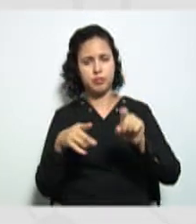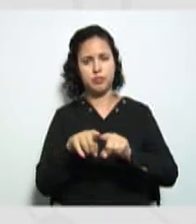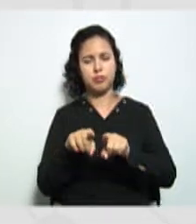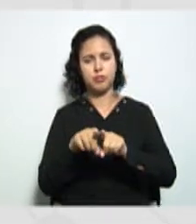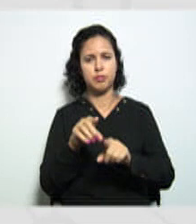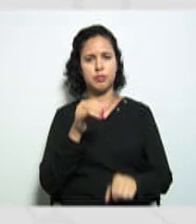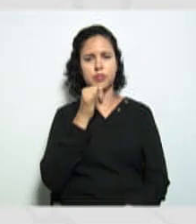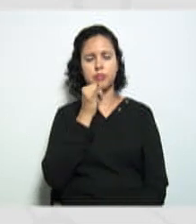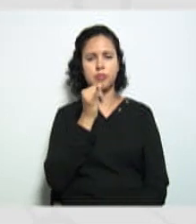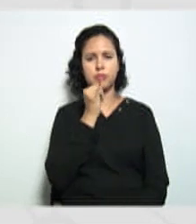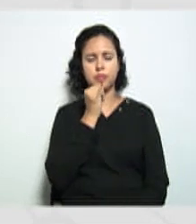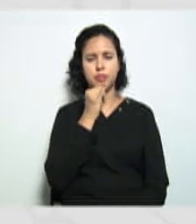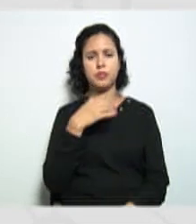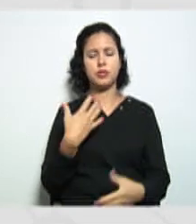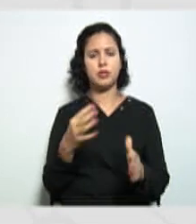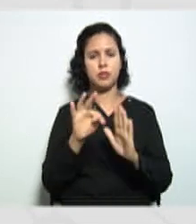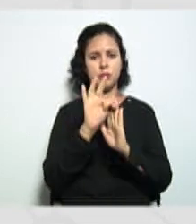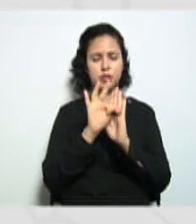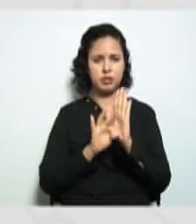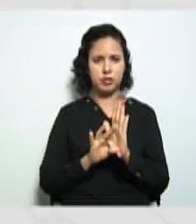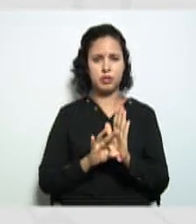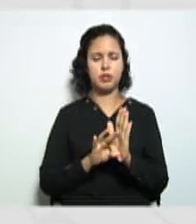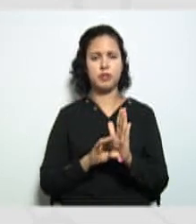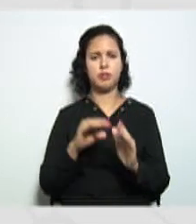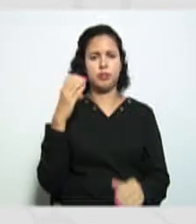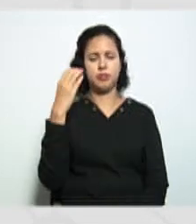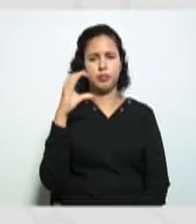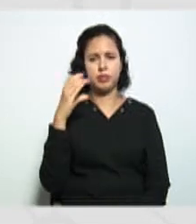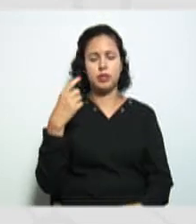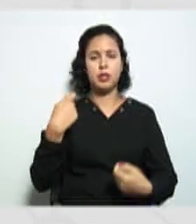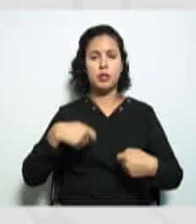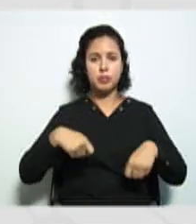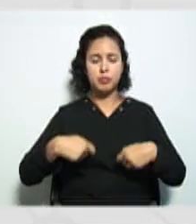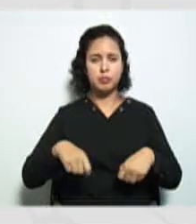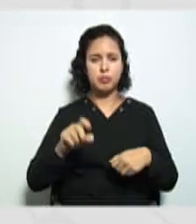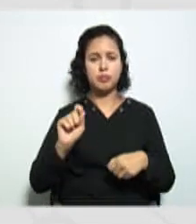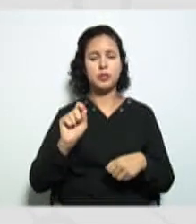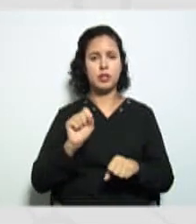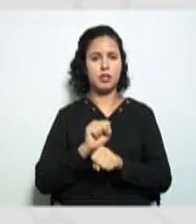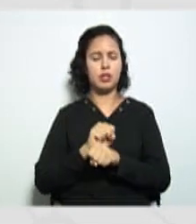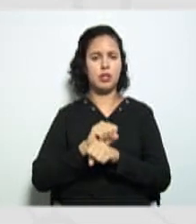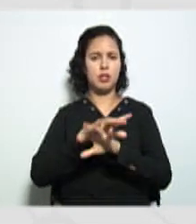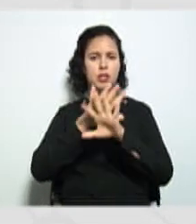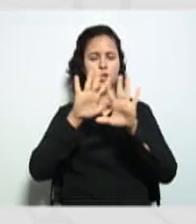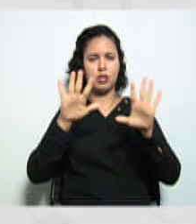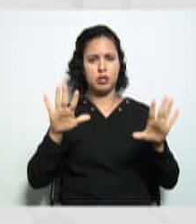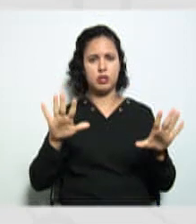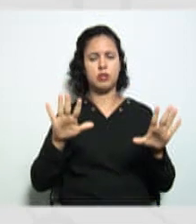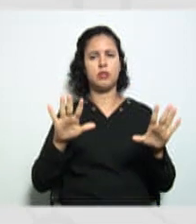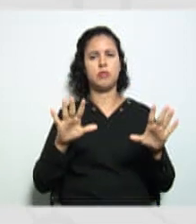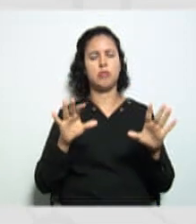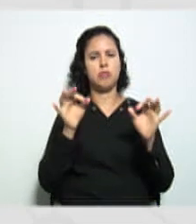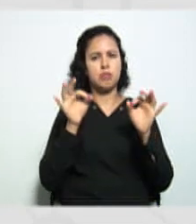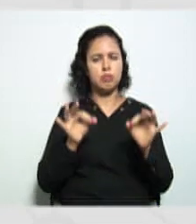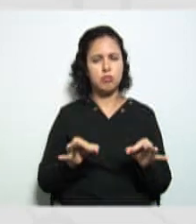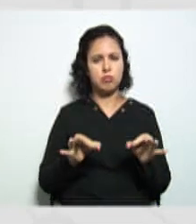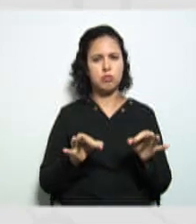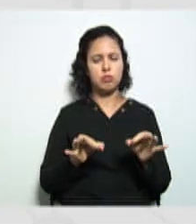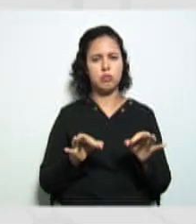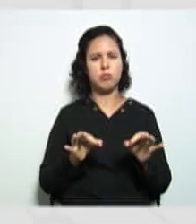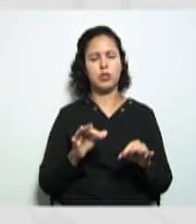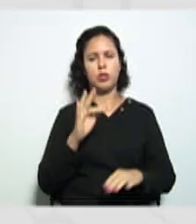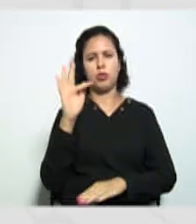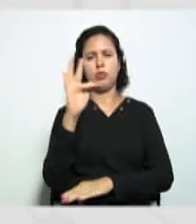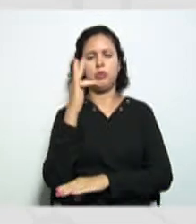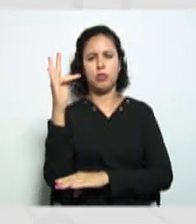científico. Então, o texto científico, primeiramente, precisa ter clareza, concisão, padrão formal